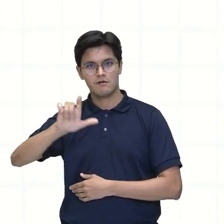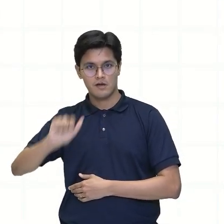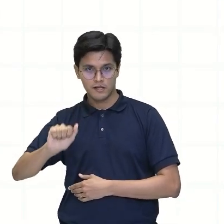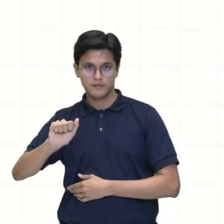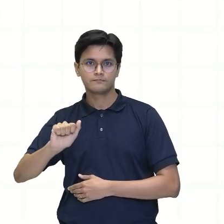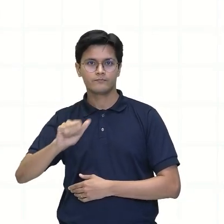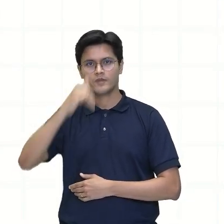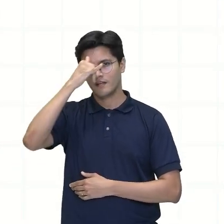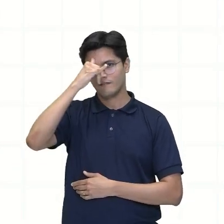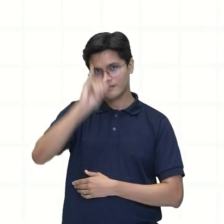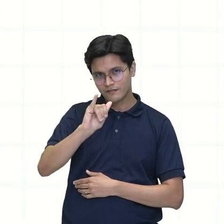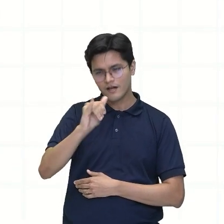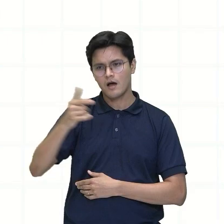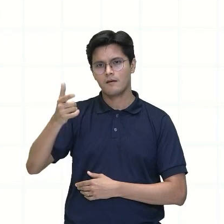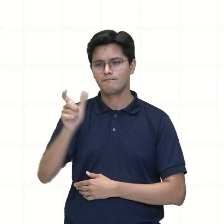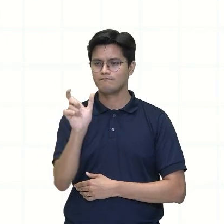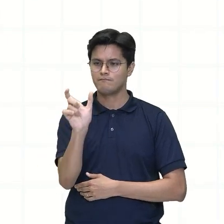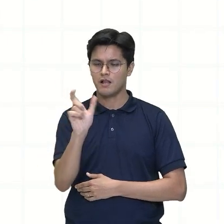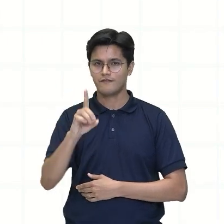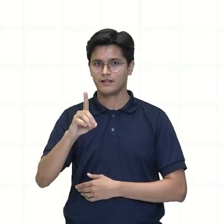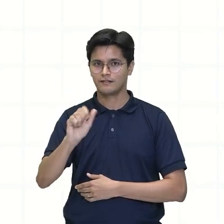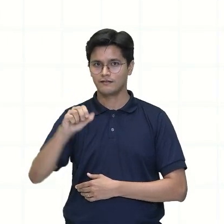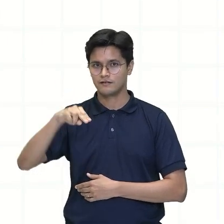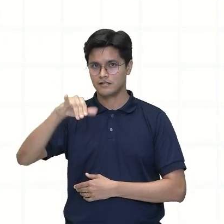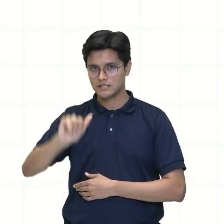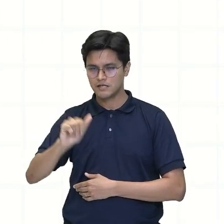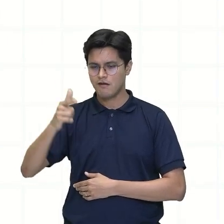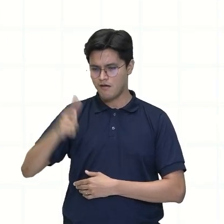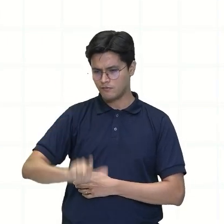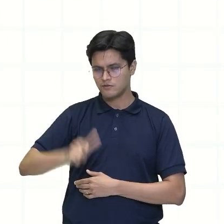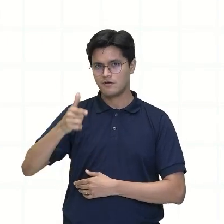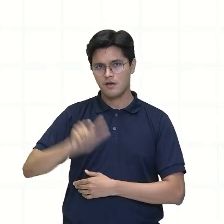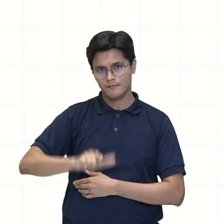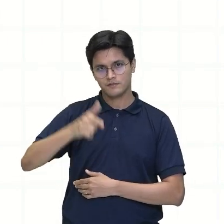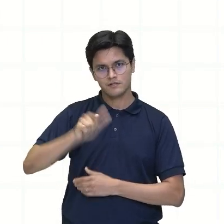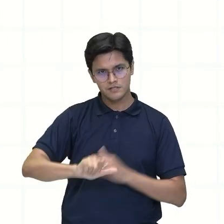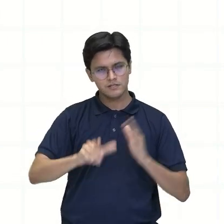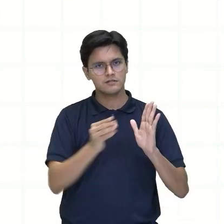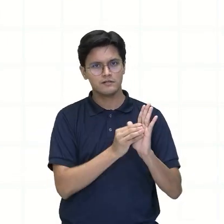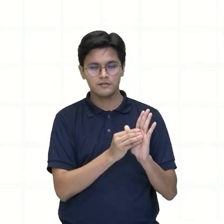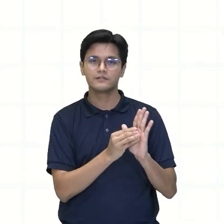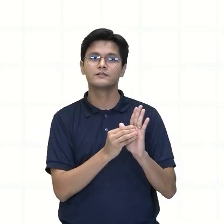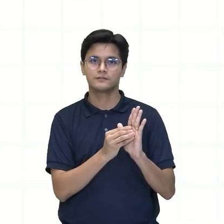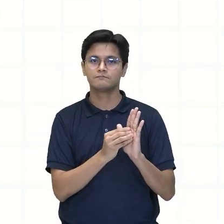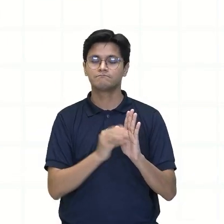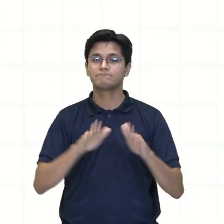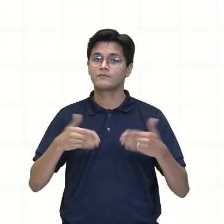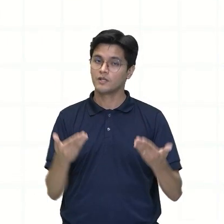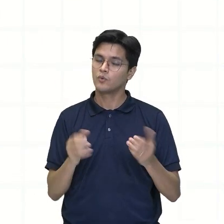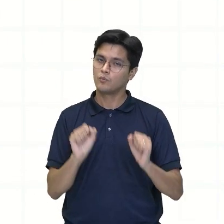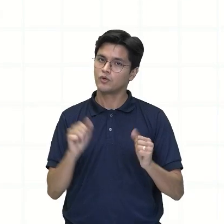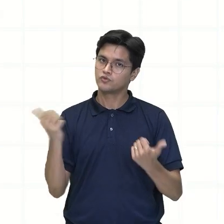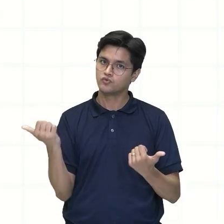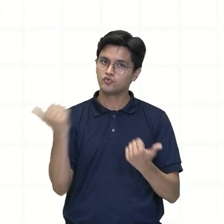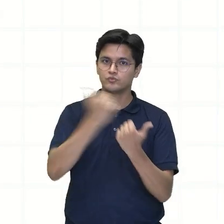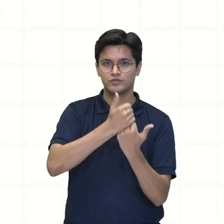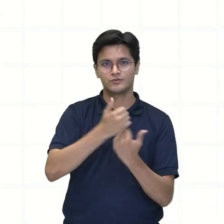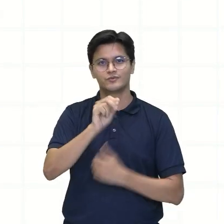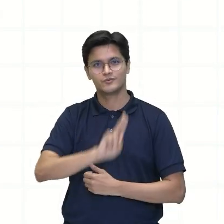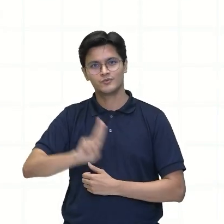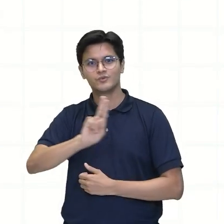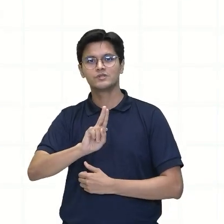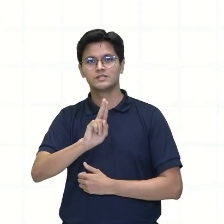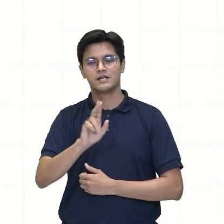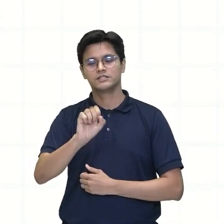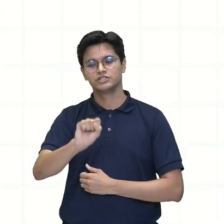vou usar um pronome. Qual é o pronome que eu uso para ela? É o she. She is